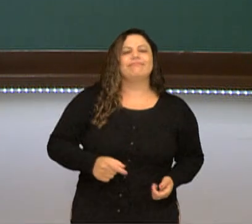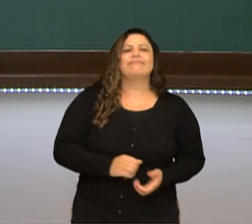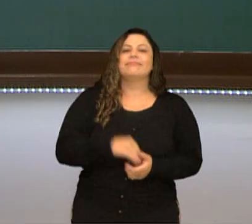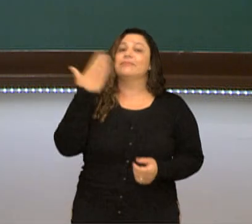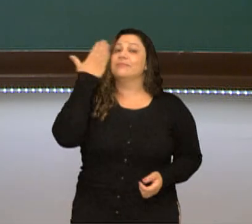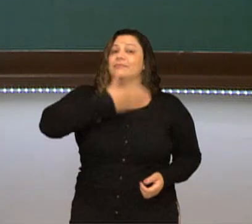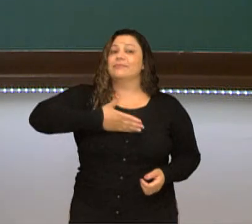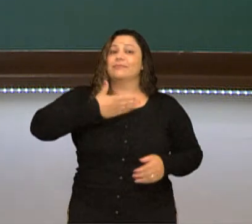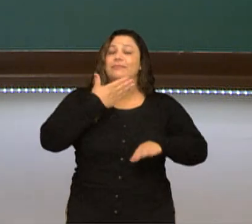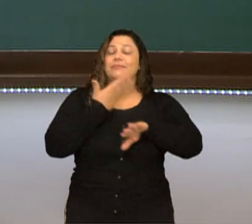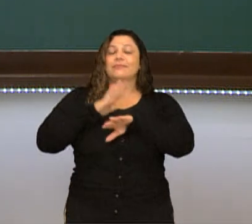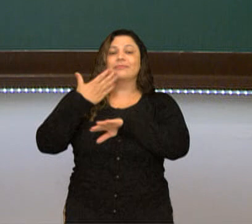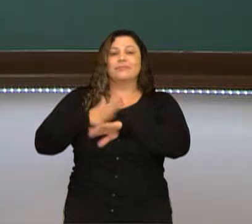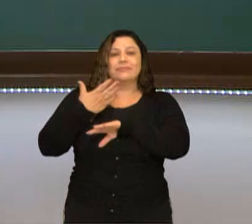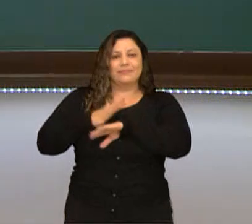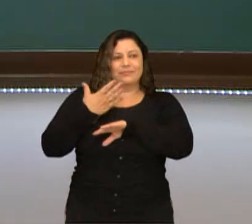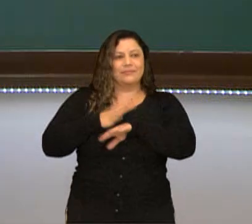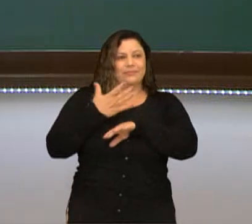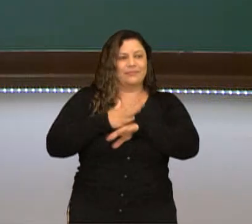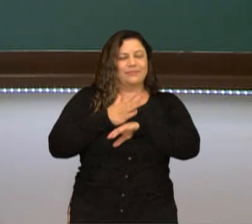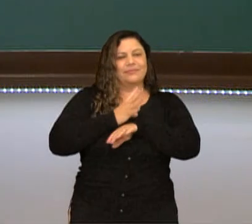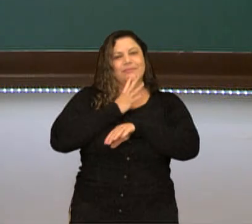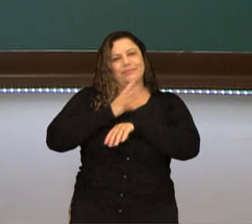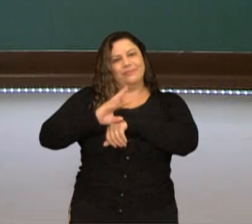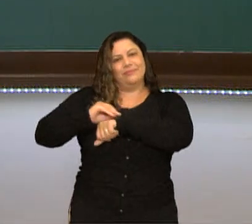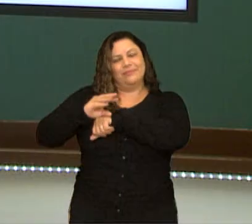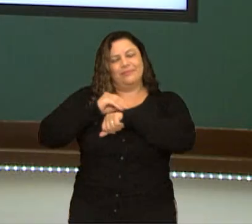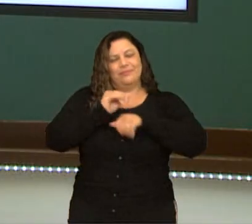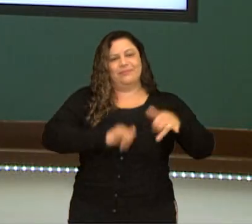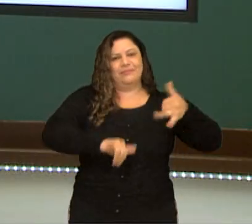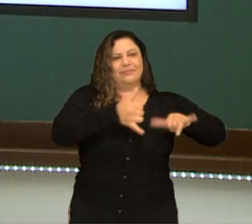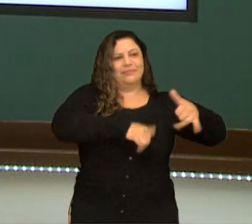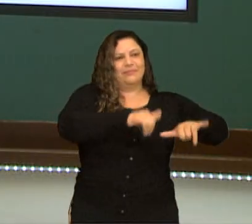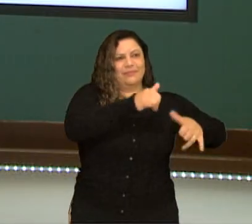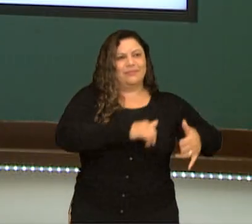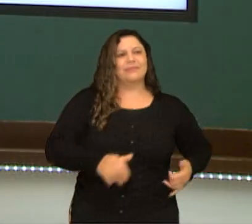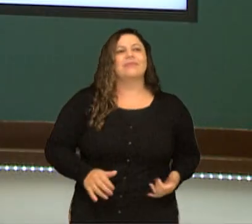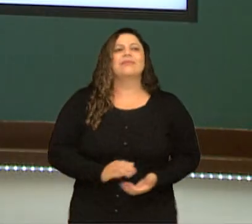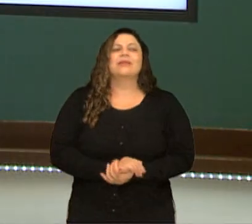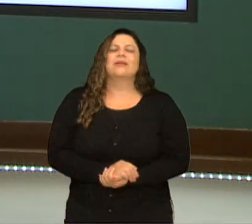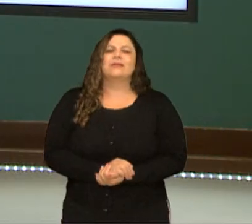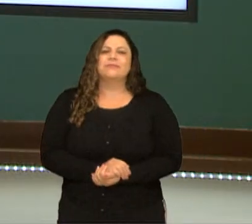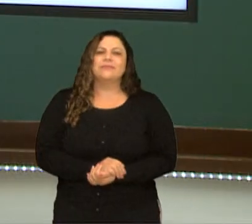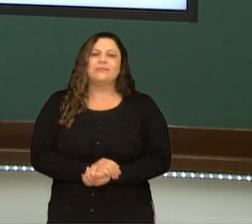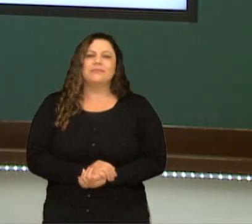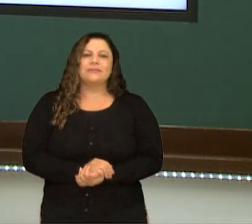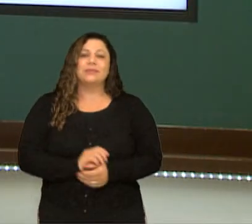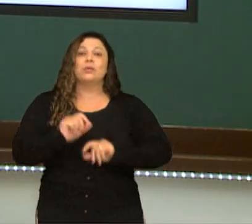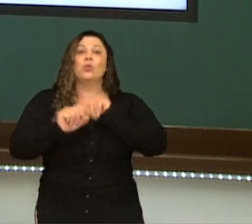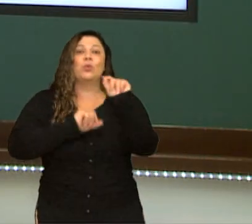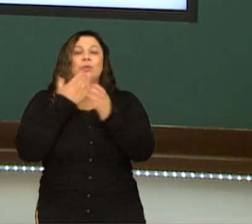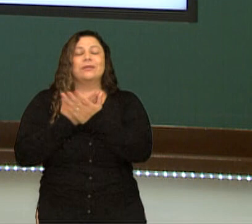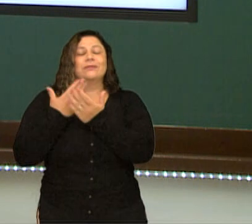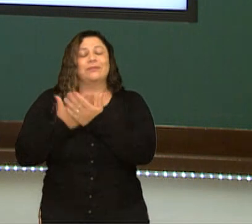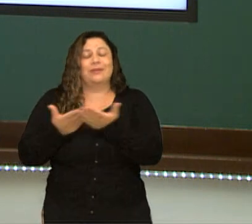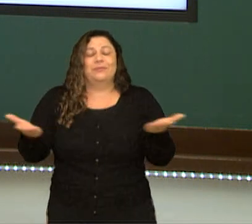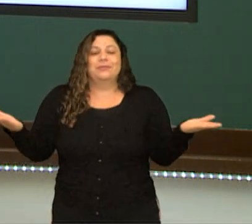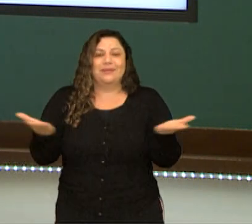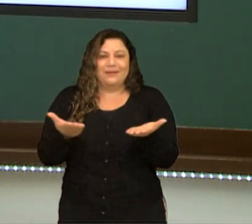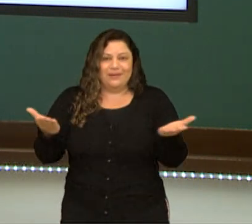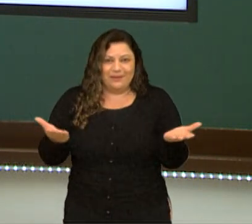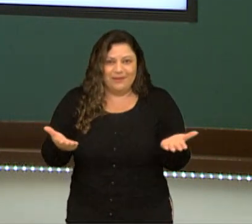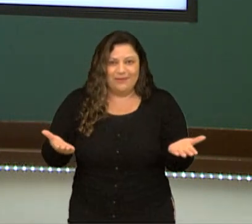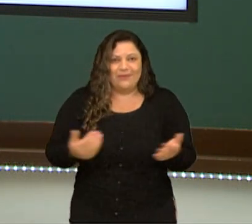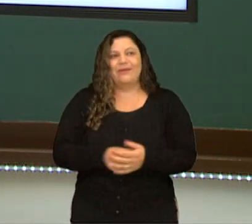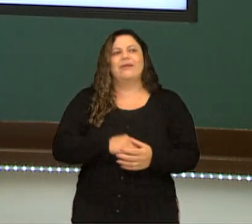na prática um pouco dos conhecimentos da química. Muito bem. O que nós estudamos nesta aula? Conhecemos a